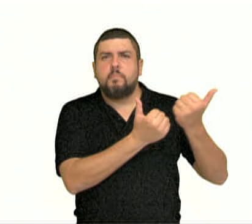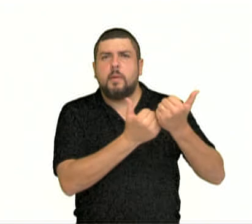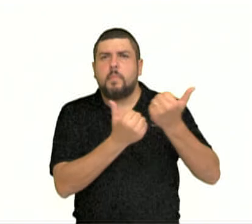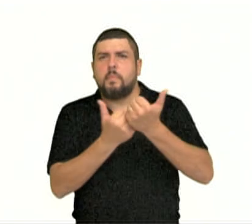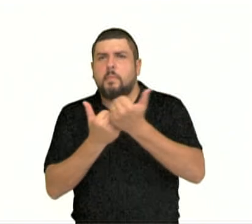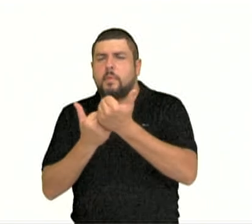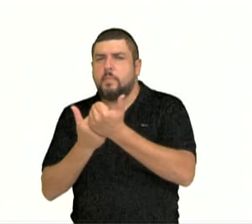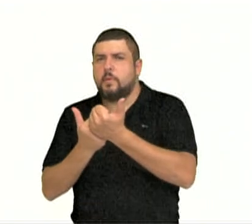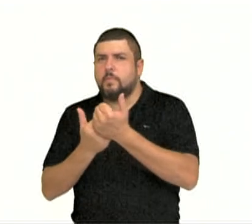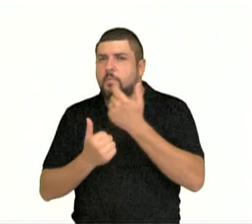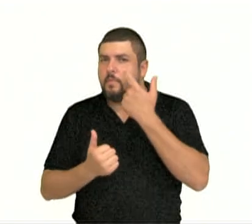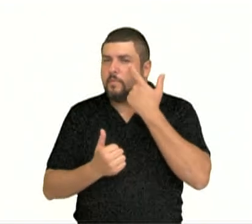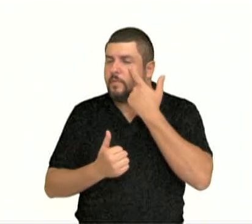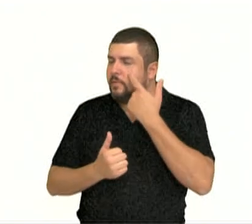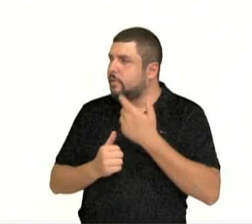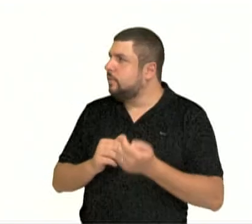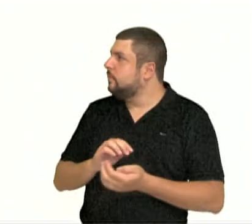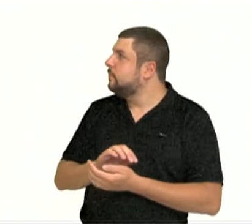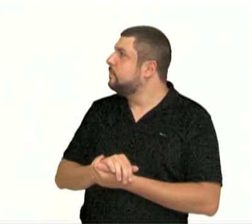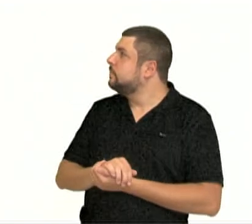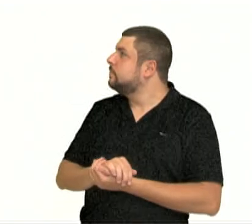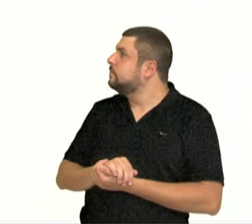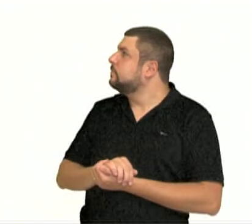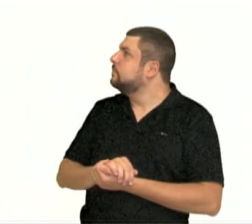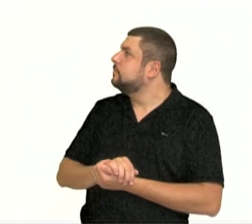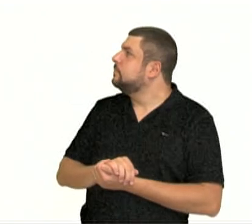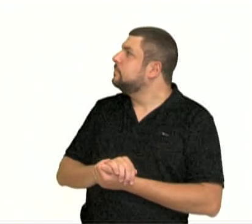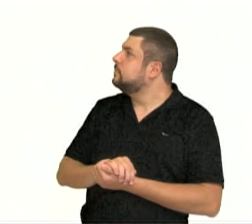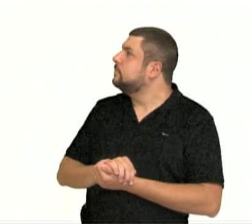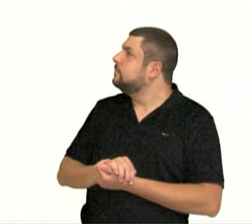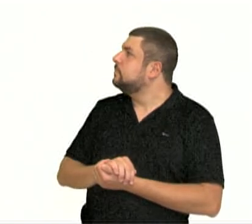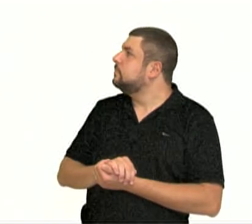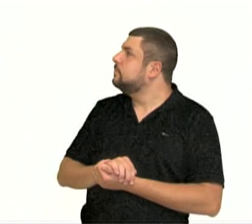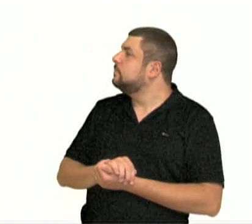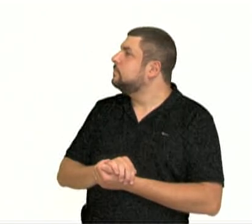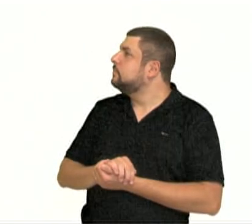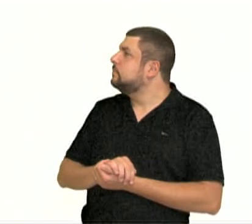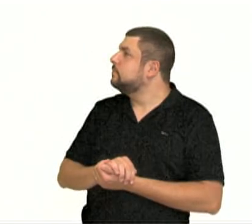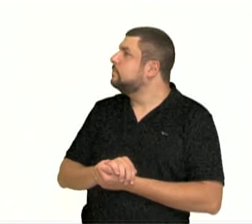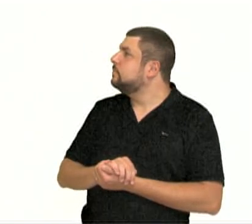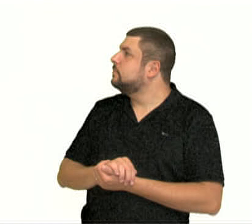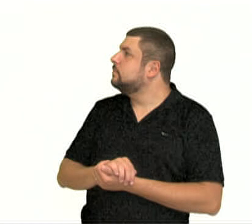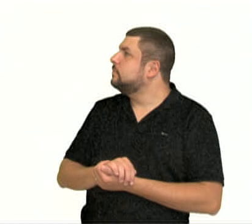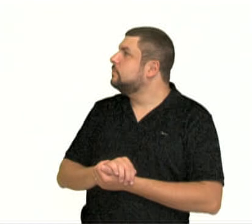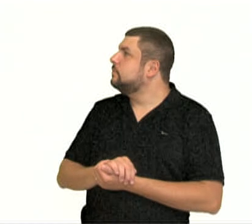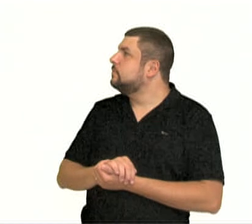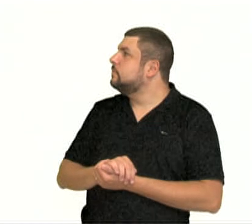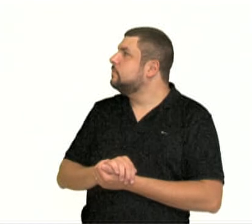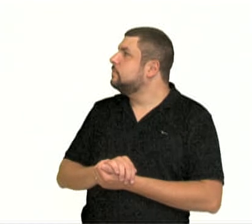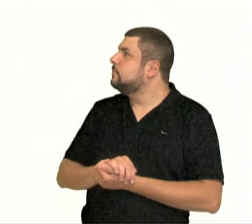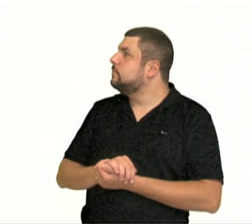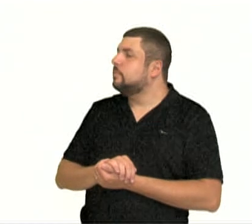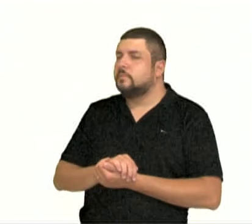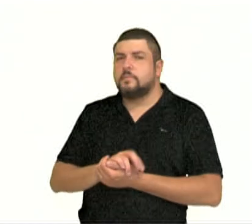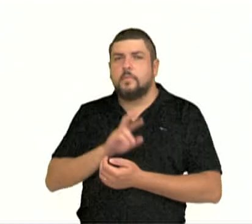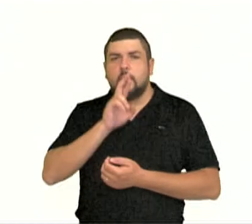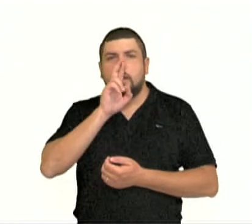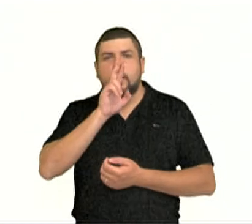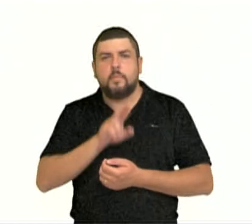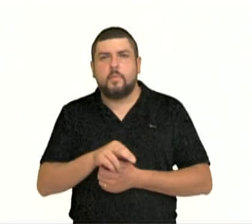igual a 900 vezes 0,02 e esse resultado será